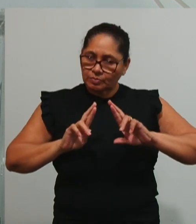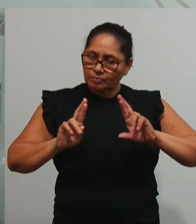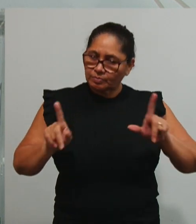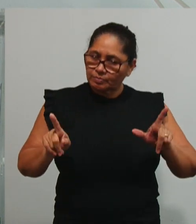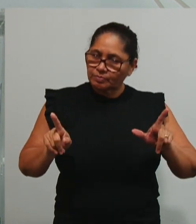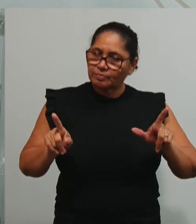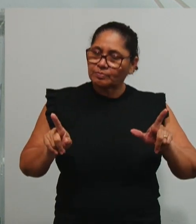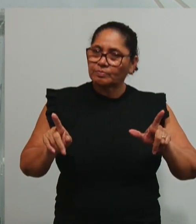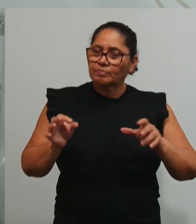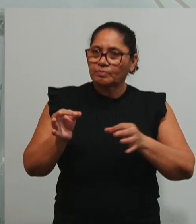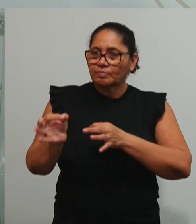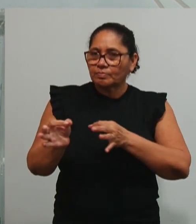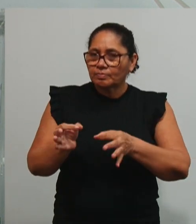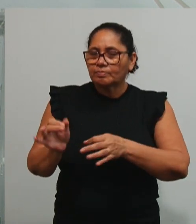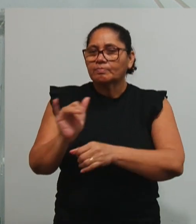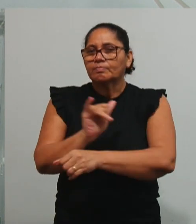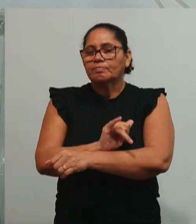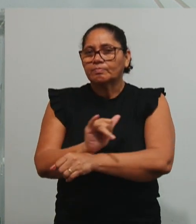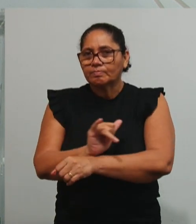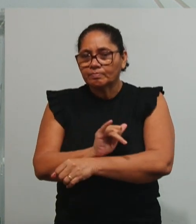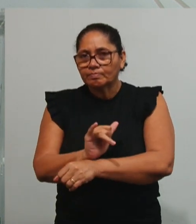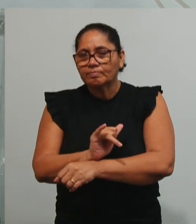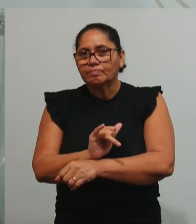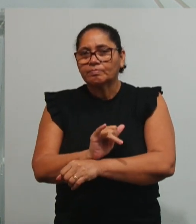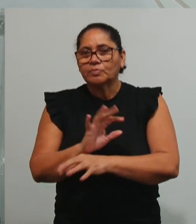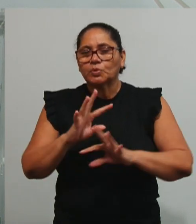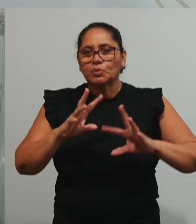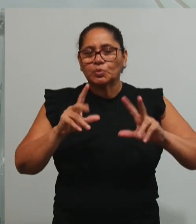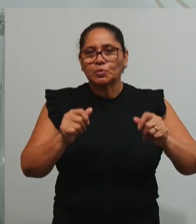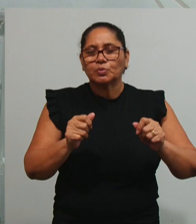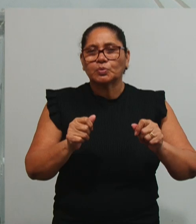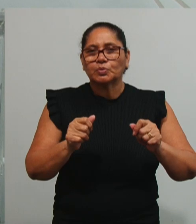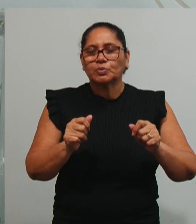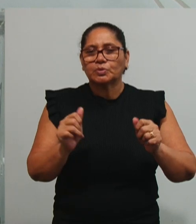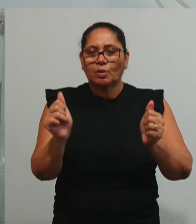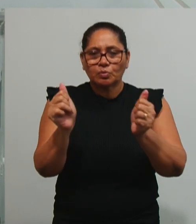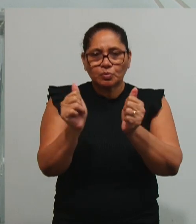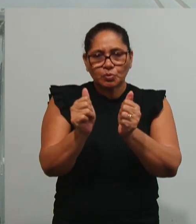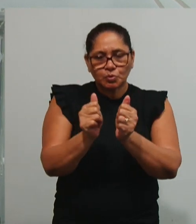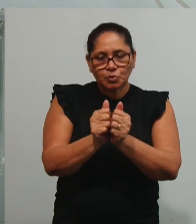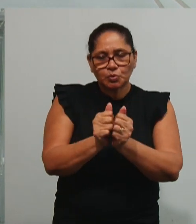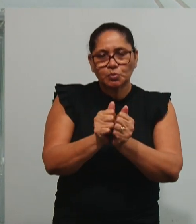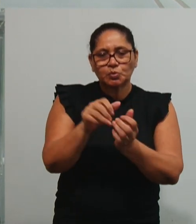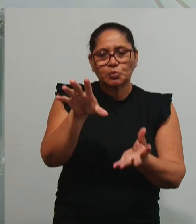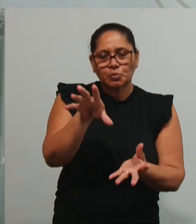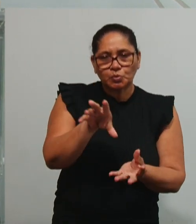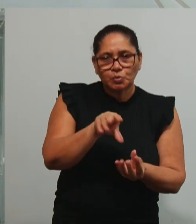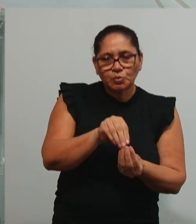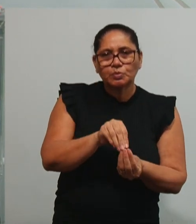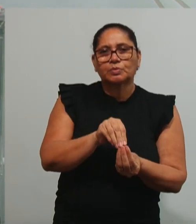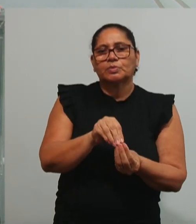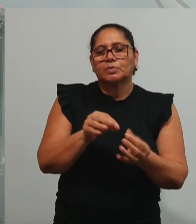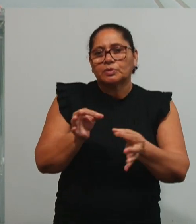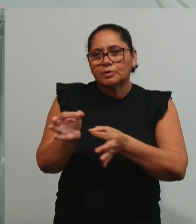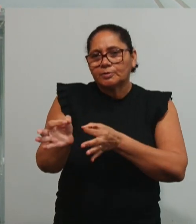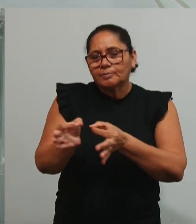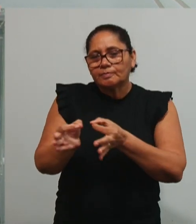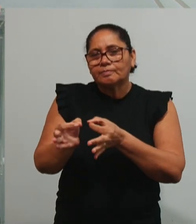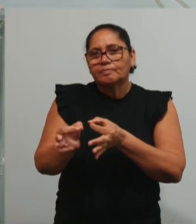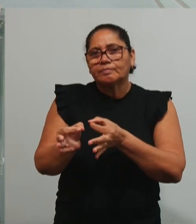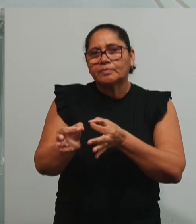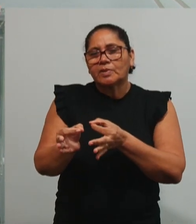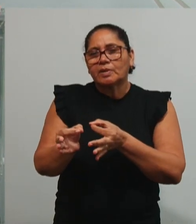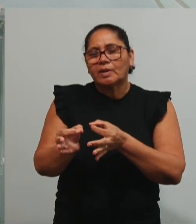o planejamento e a estratégia, contudo, eles se complementam, no sentido de que o planejamento ele